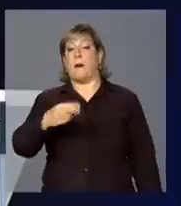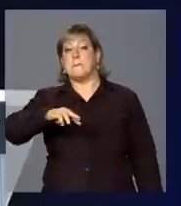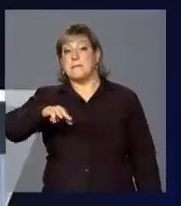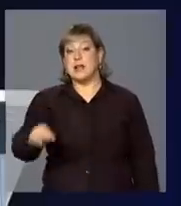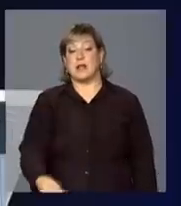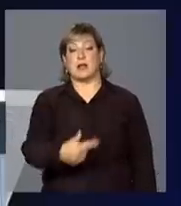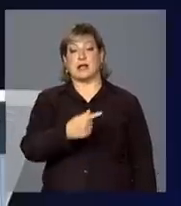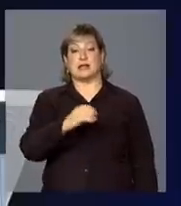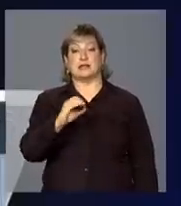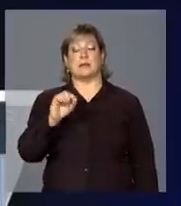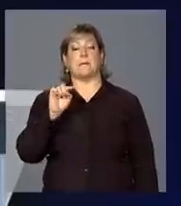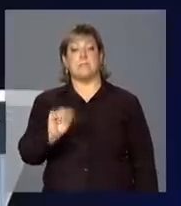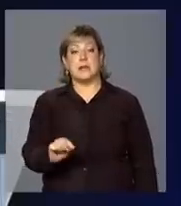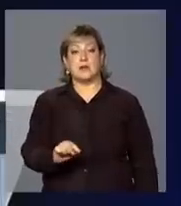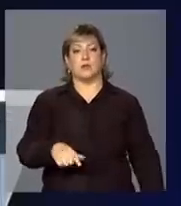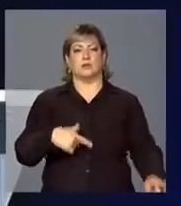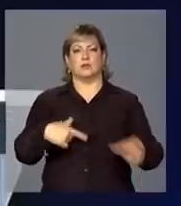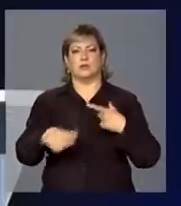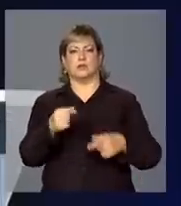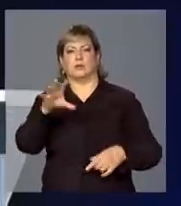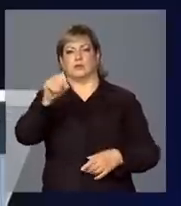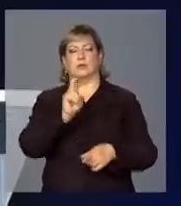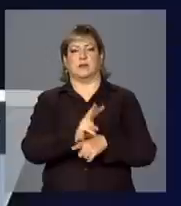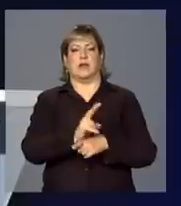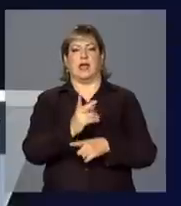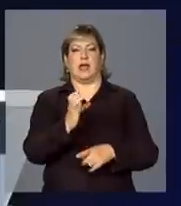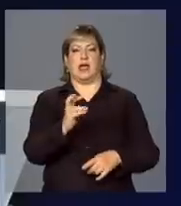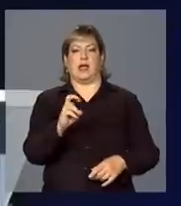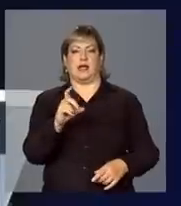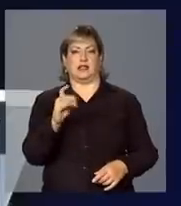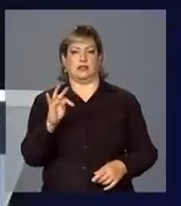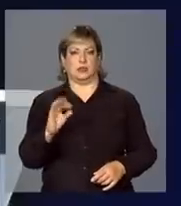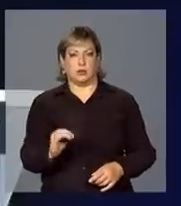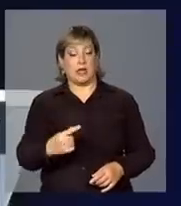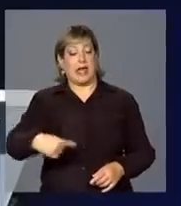e 700 mil operações de crédito para esses